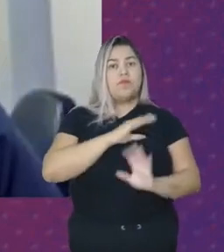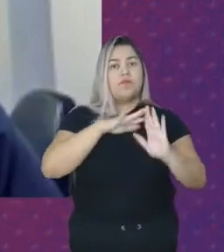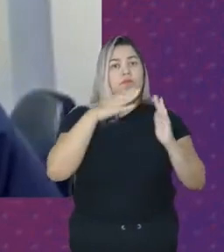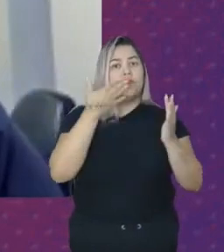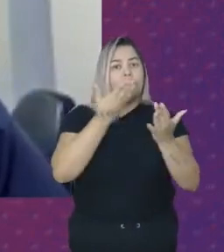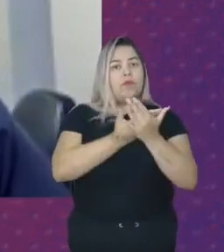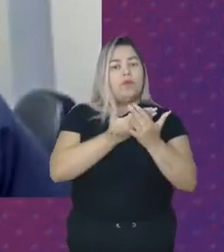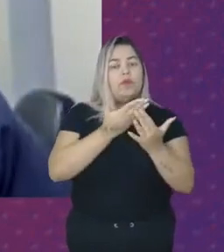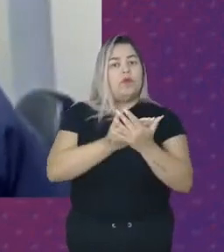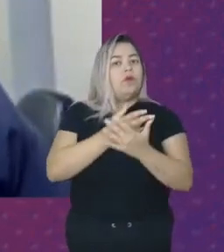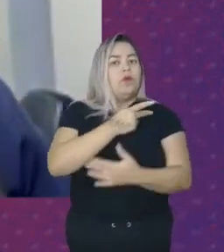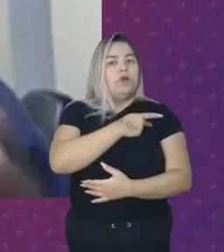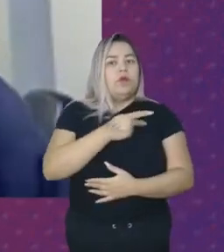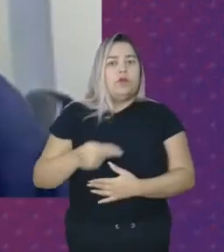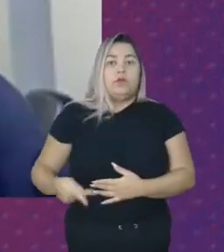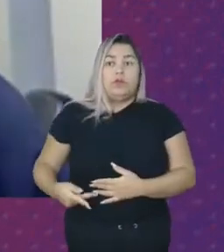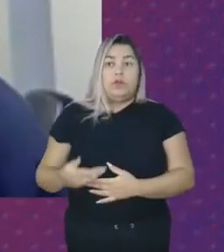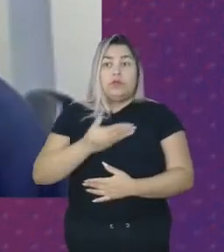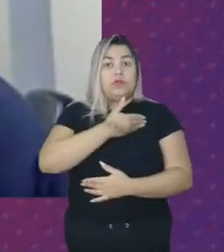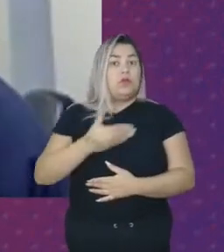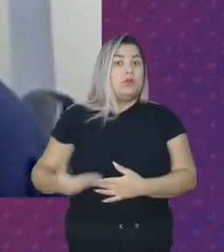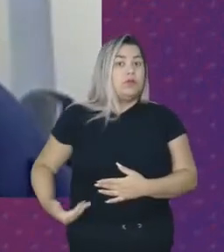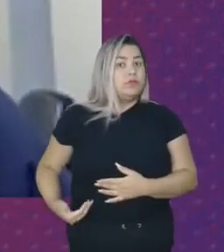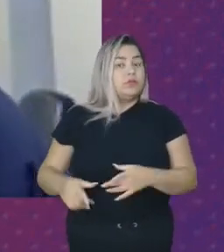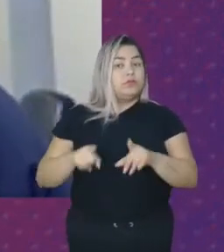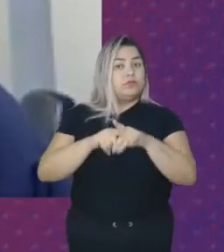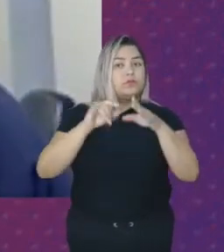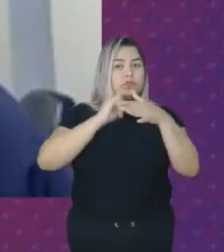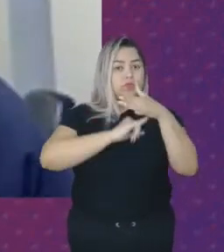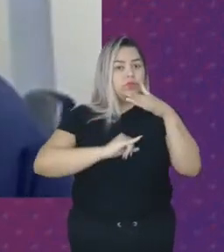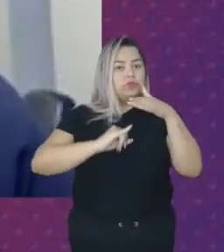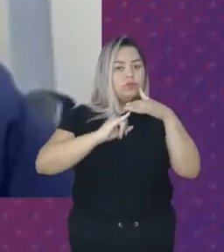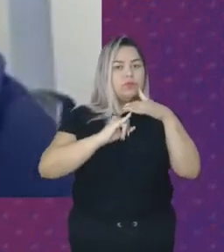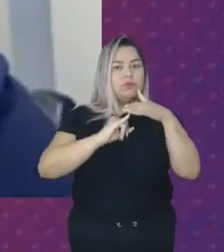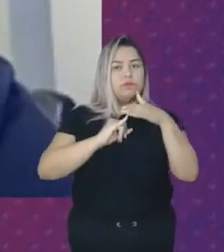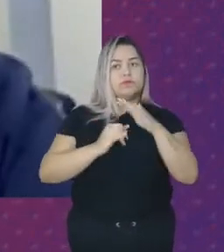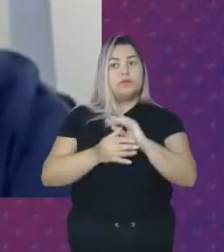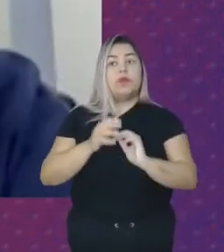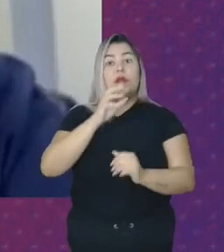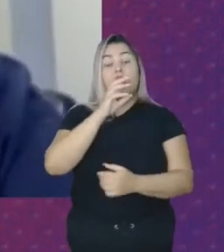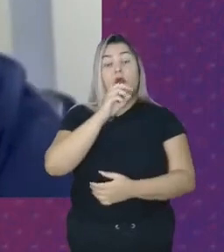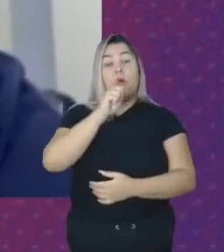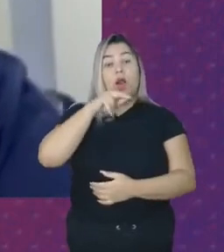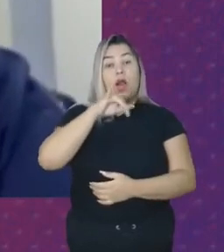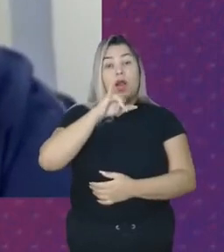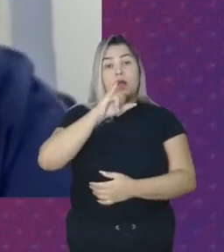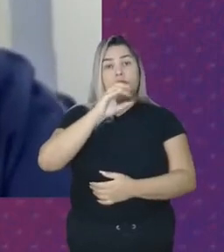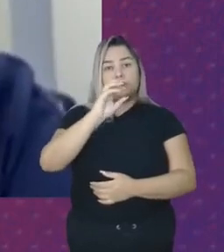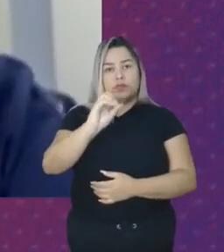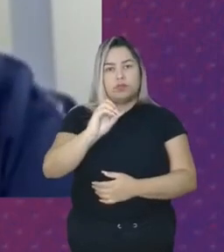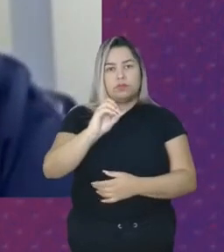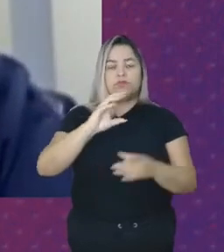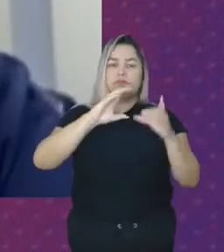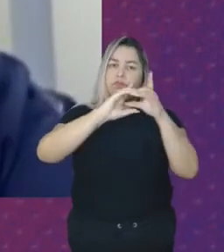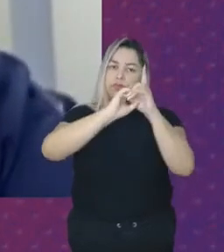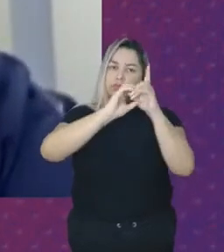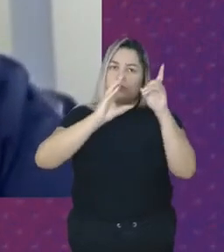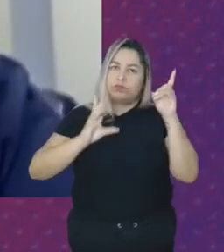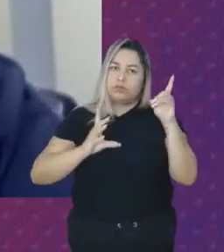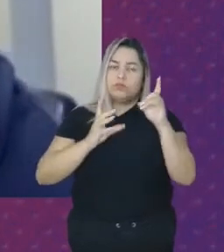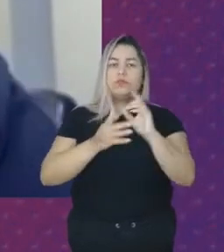escola pública é esse lugar, é essa instituição. O Anísio Teixeira dizia, as democracias,